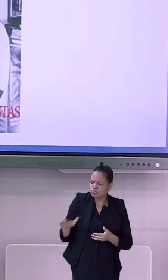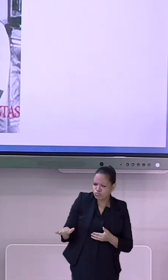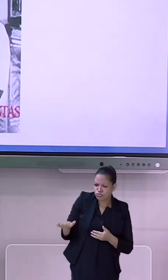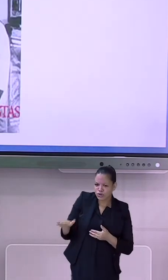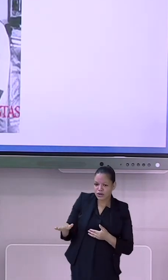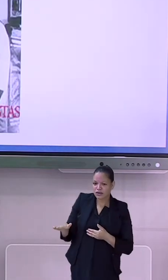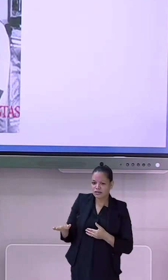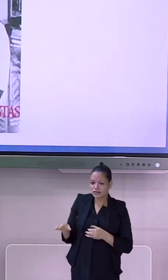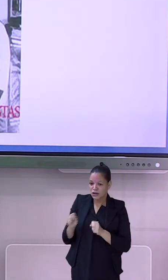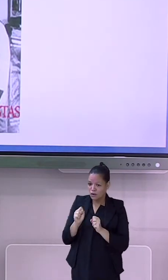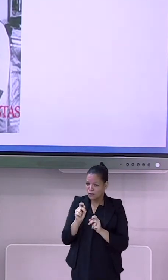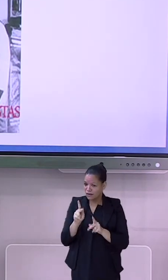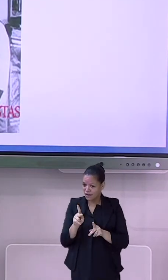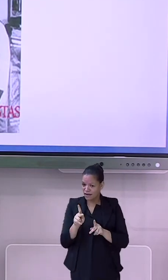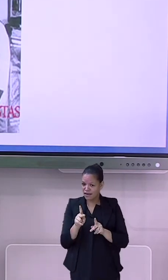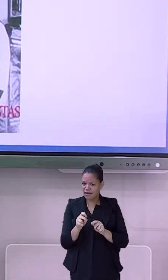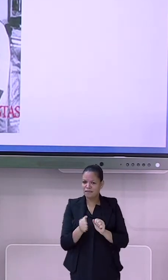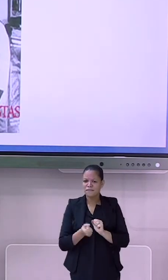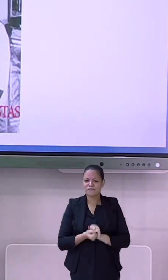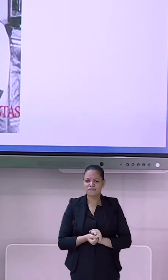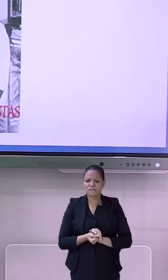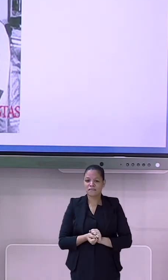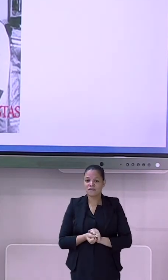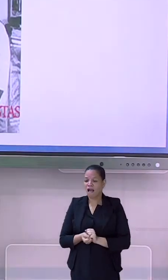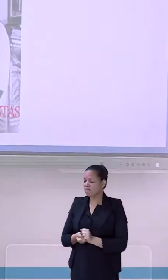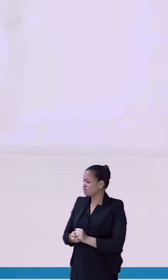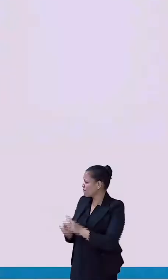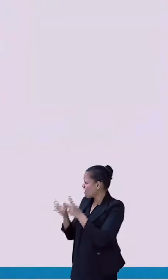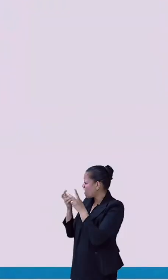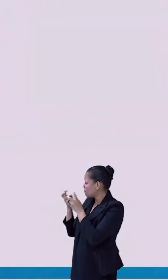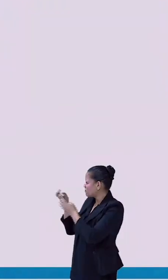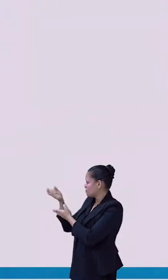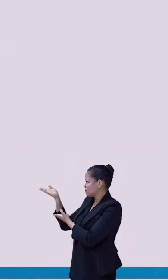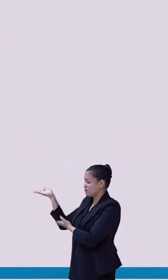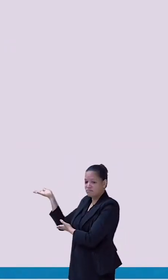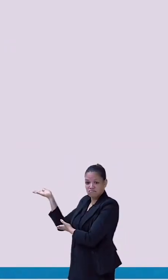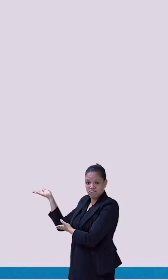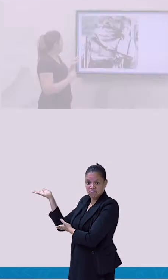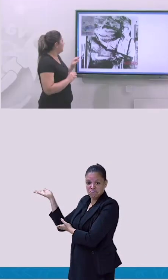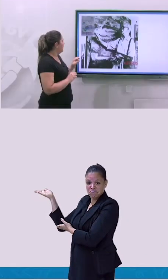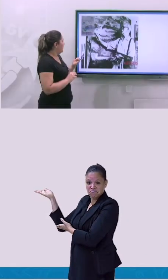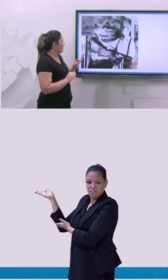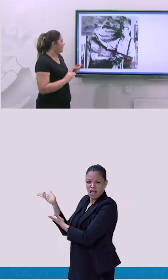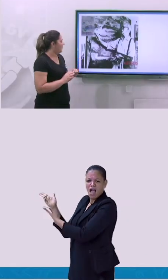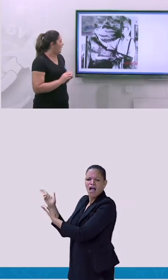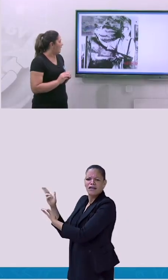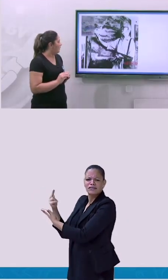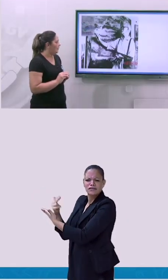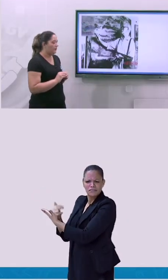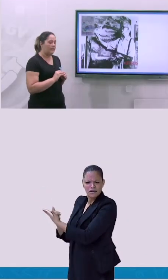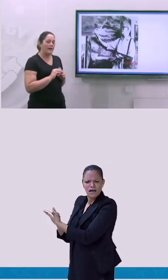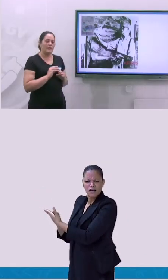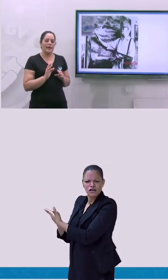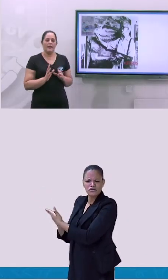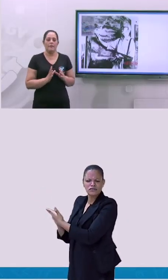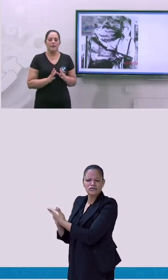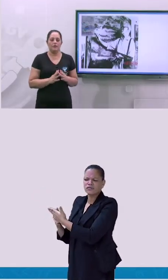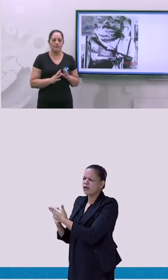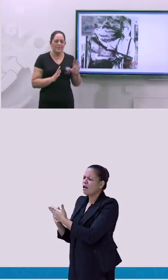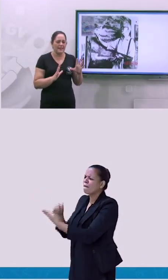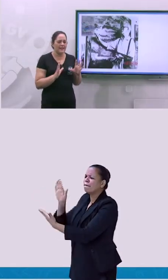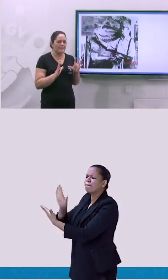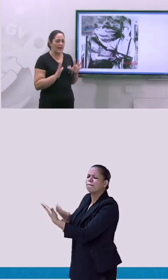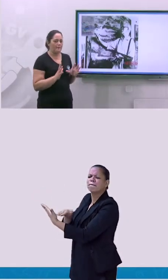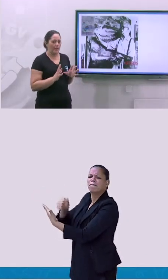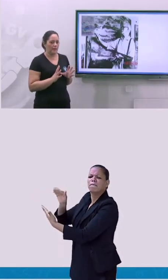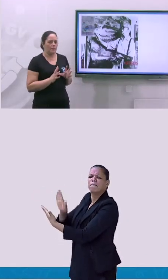dele. Olha aqui, que linda essa imagem. Essa imagem, ele está delicadamente,